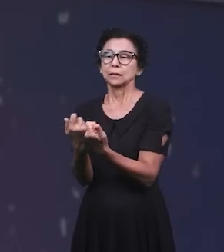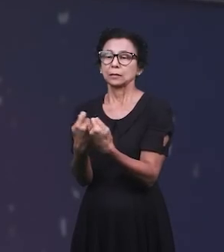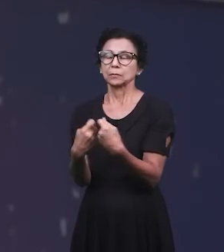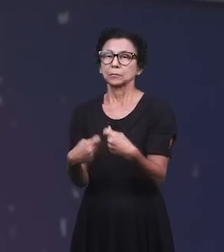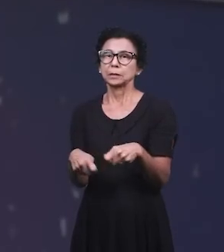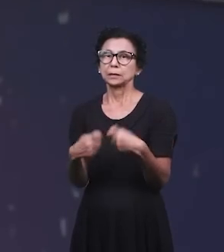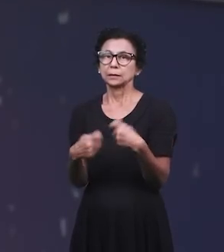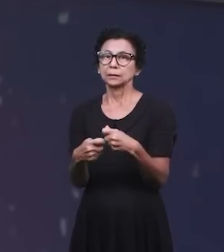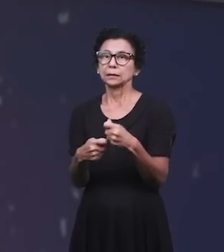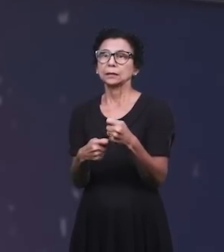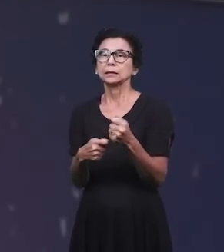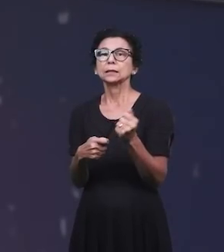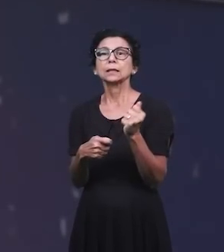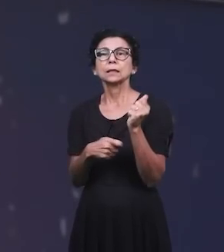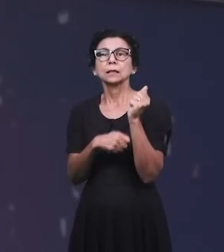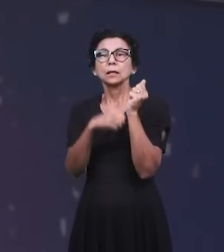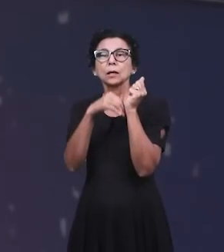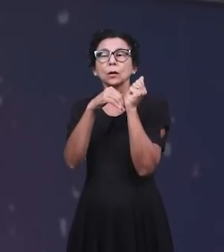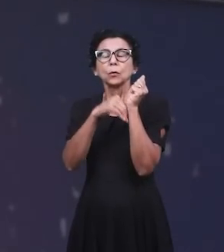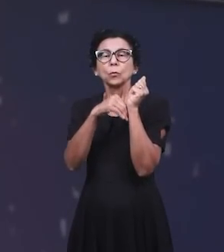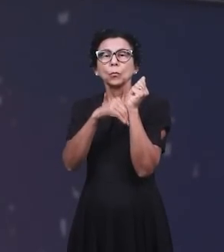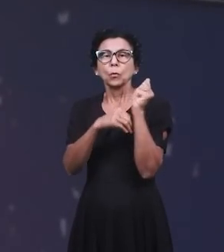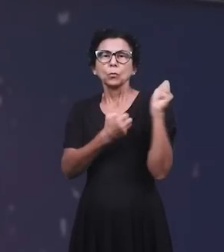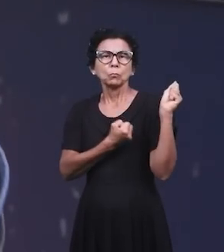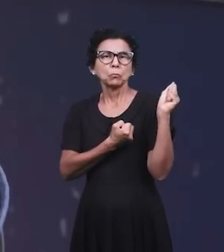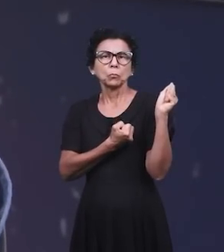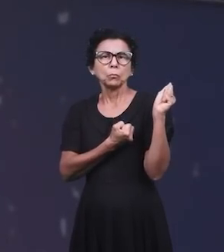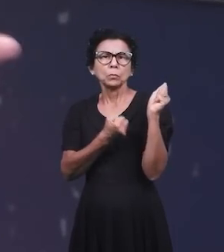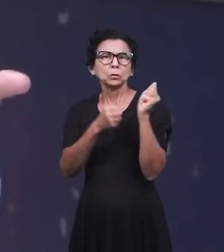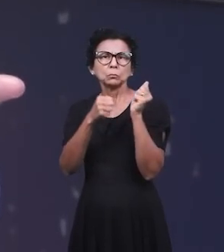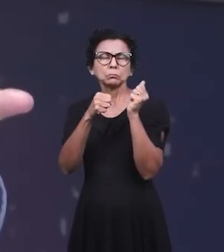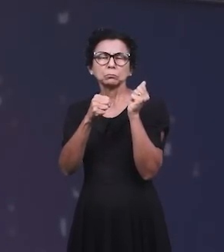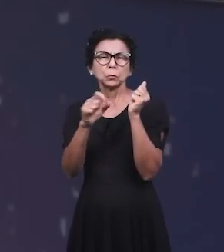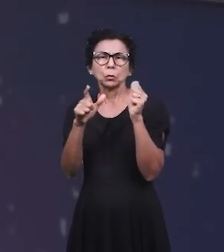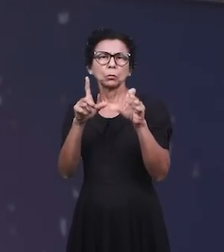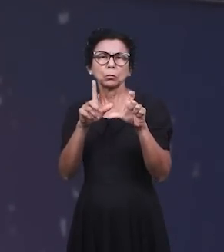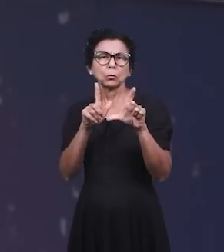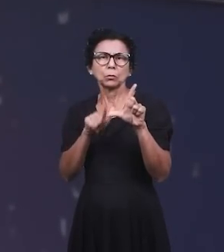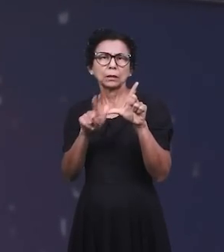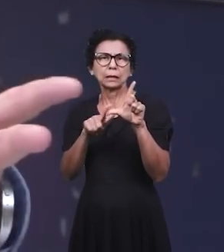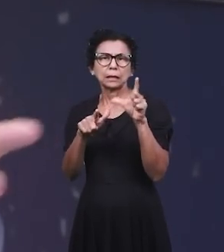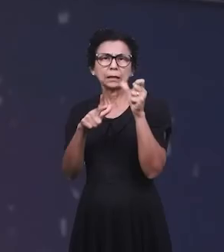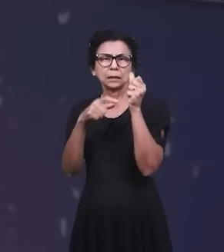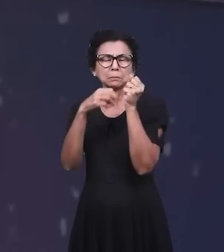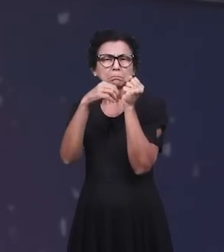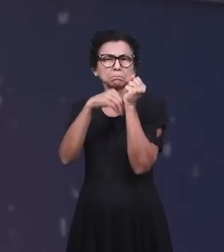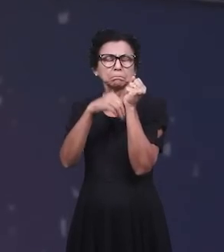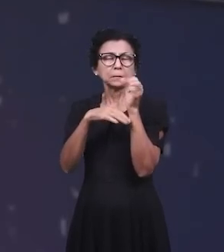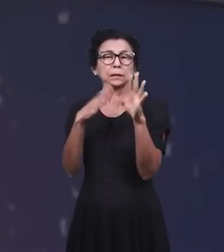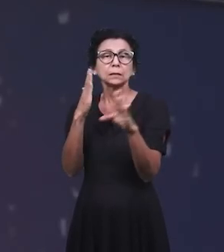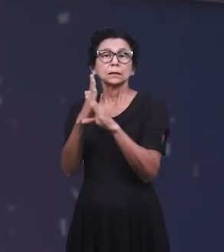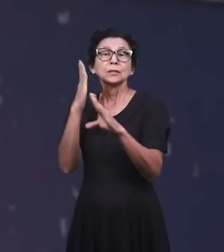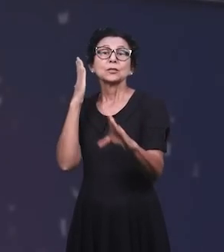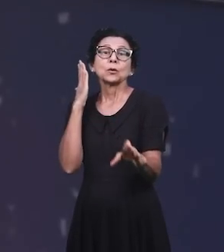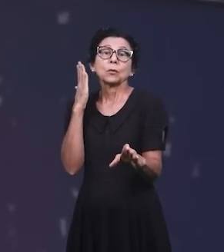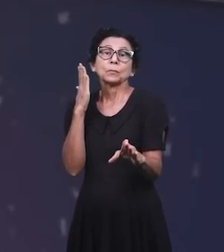ter um código para conseguir decifrar. Senão, torna-se uma